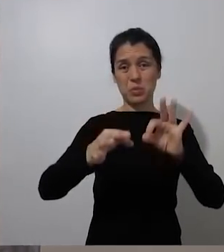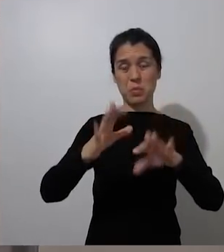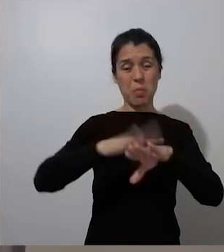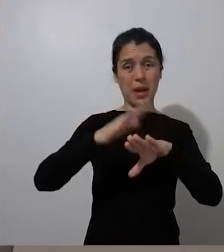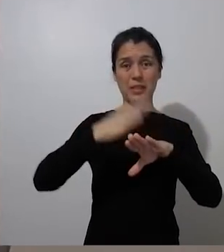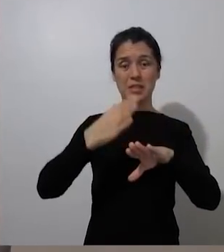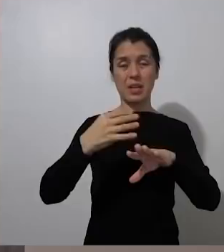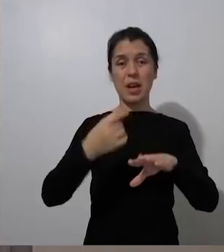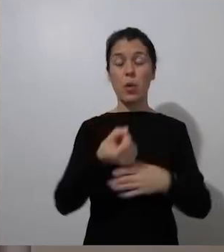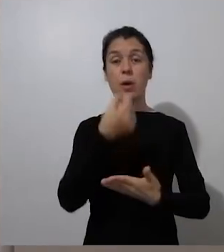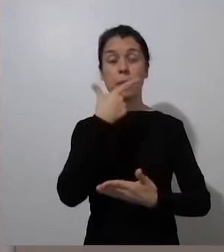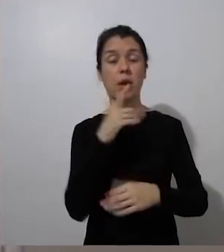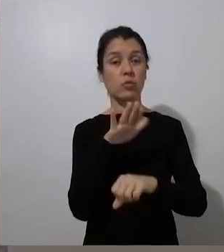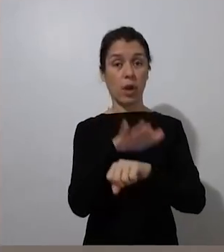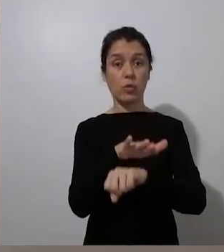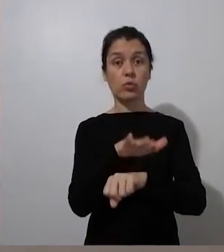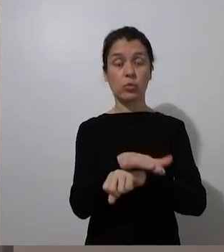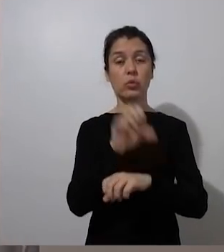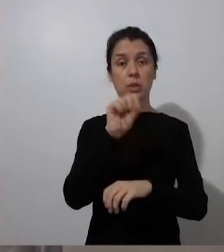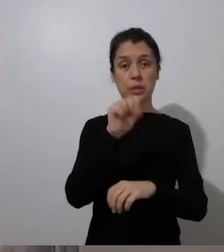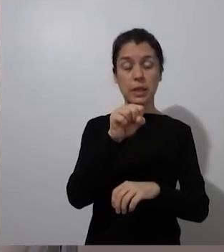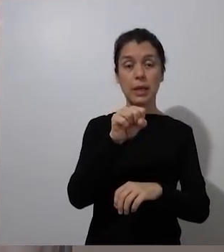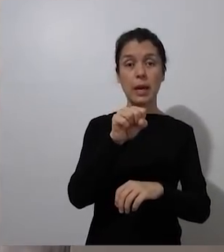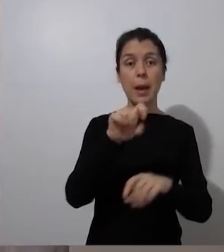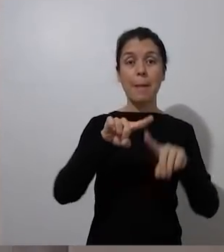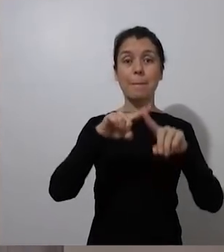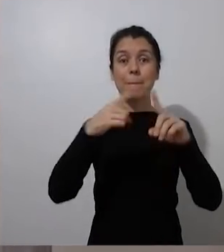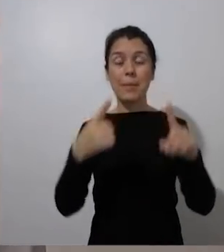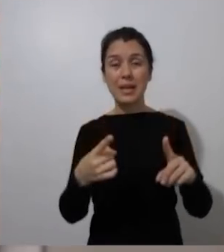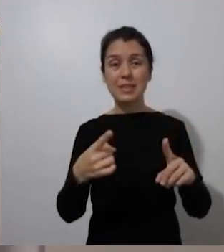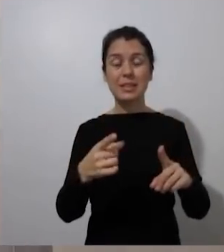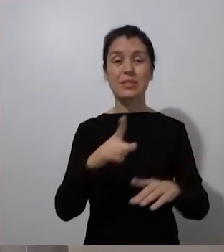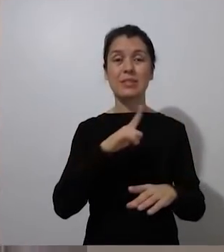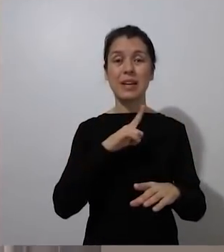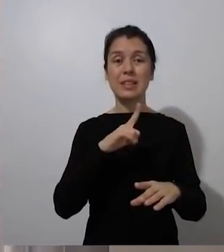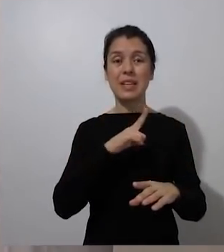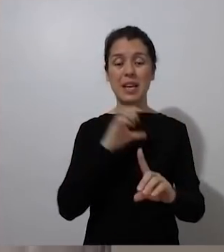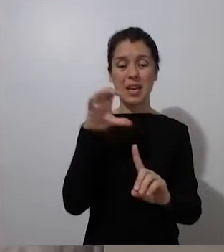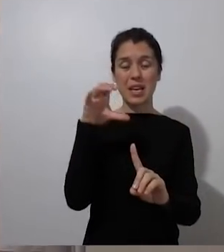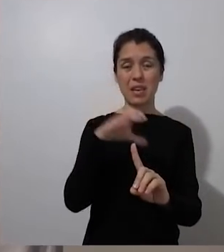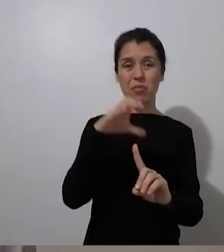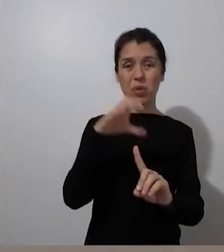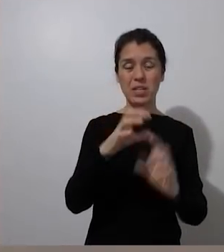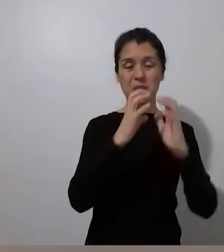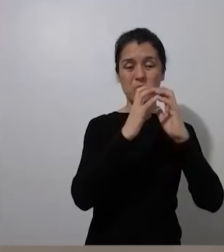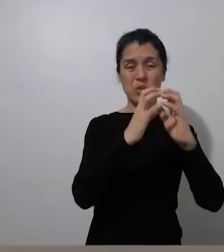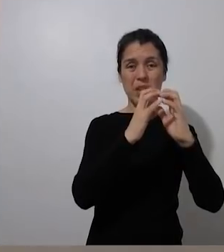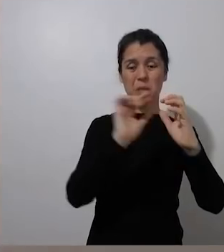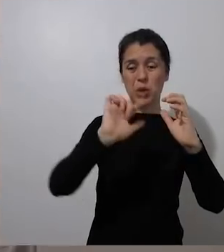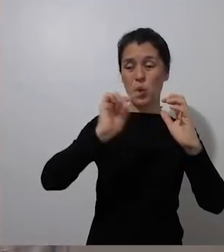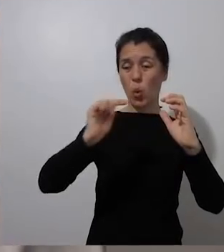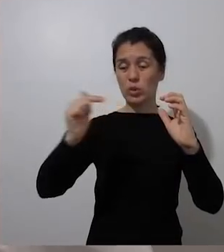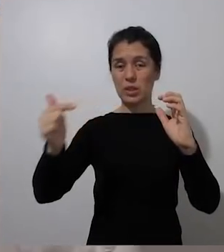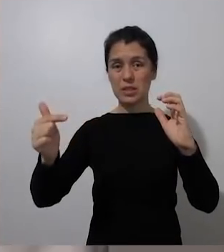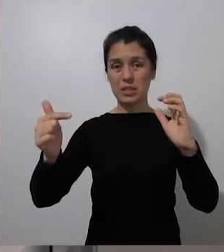uma amitriptilina é um remédio que vai ajudar na serotonina e na noradrenalina, mas em consequência ele vai agir